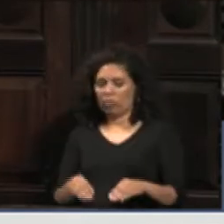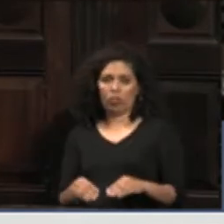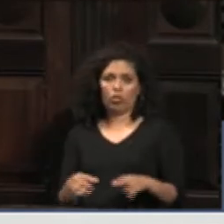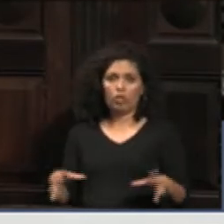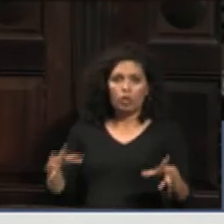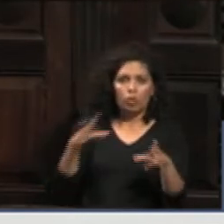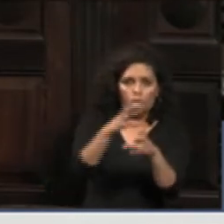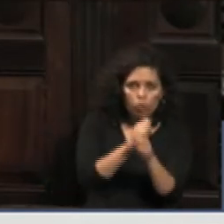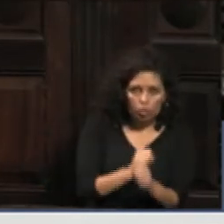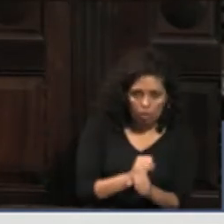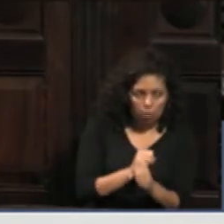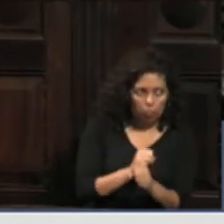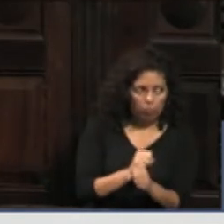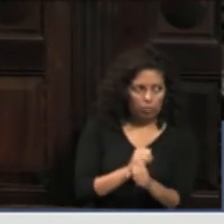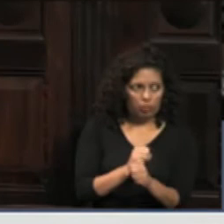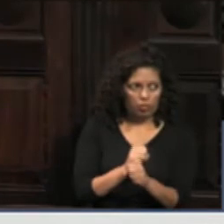eles